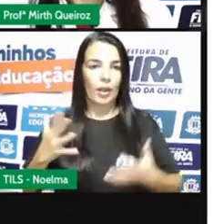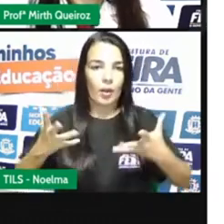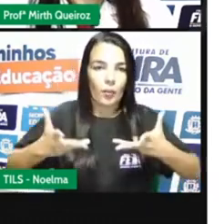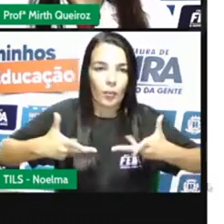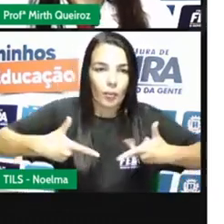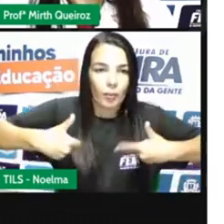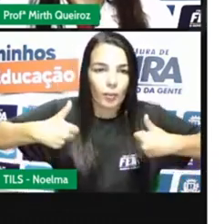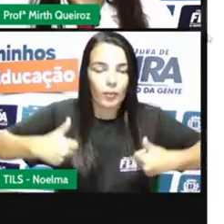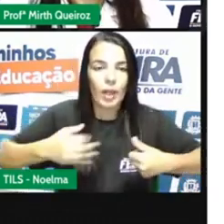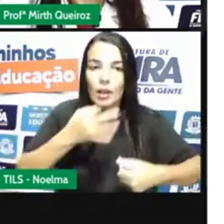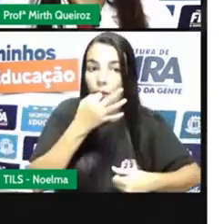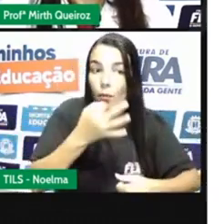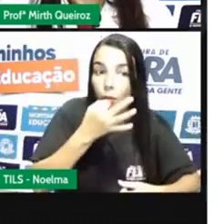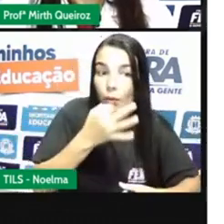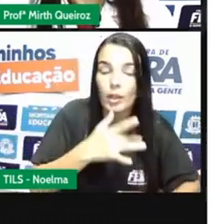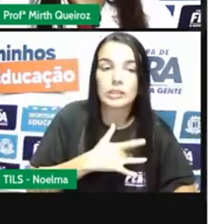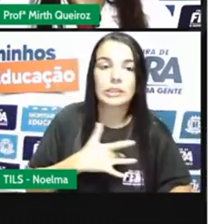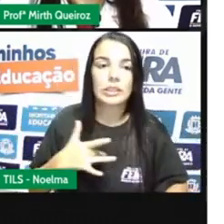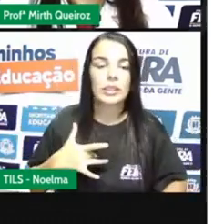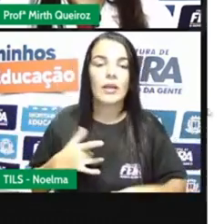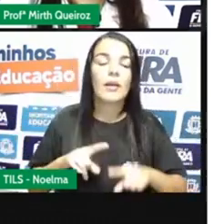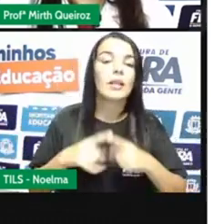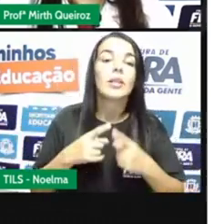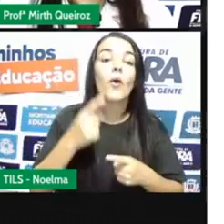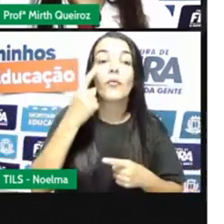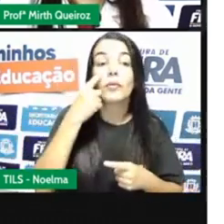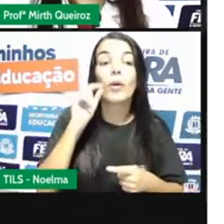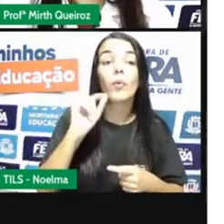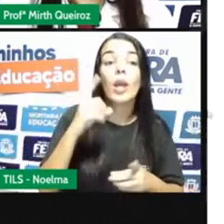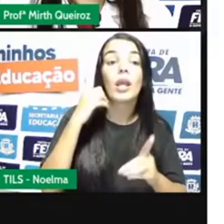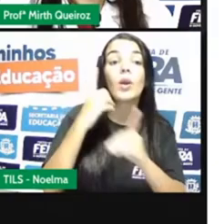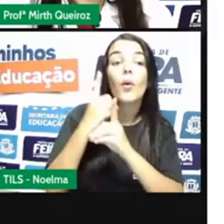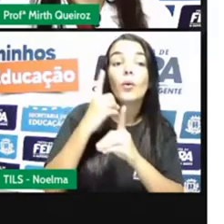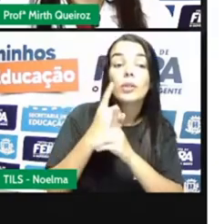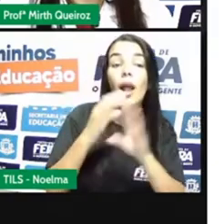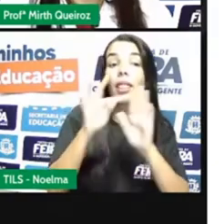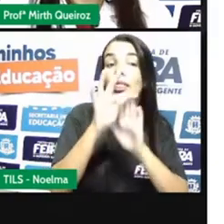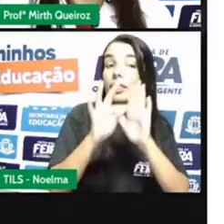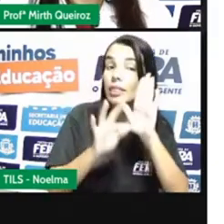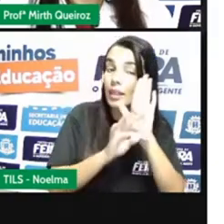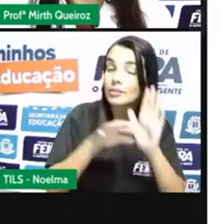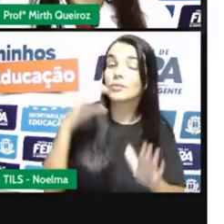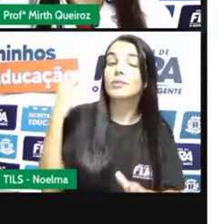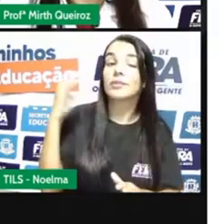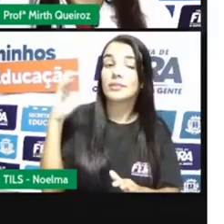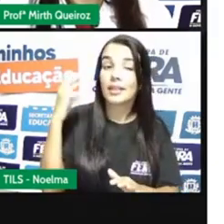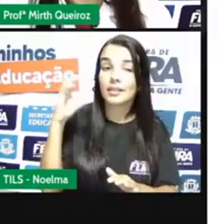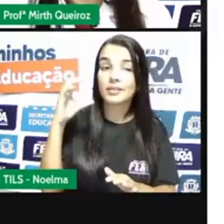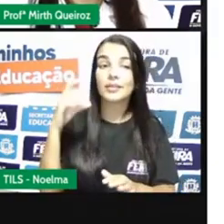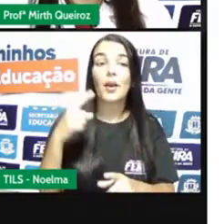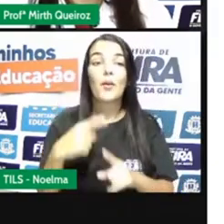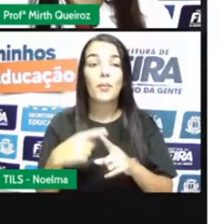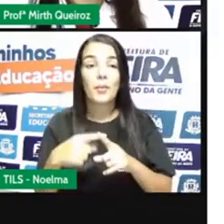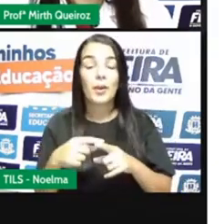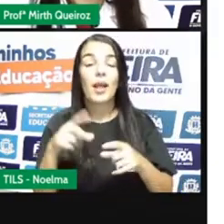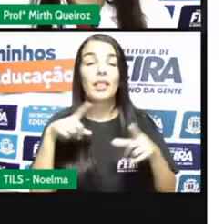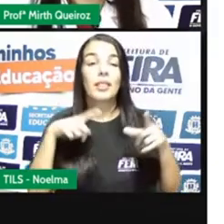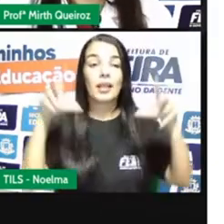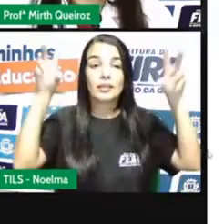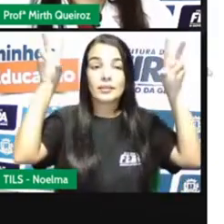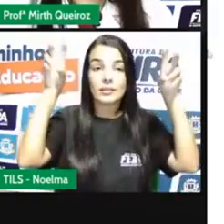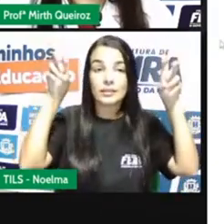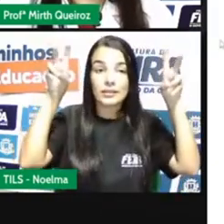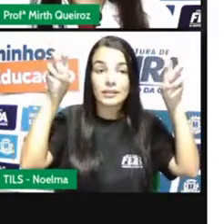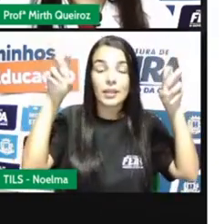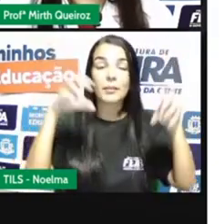saudáveis. Essa página já dá para a gente entender que nós vamos encontrar aí alguns textos científicos, né, sobre assuntos relacionados à